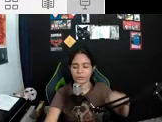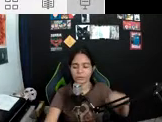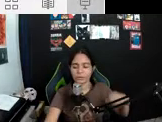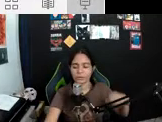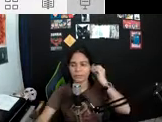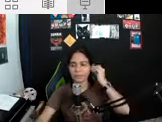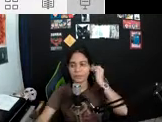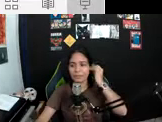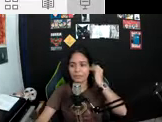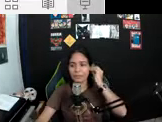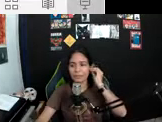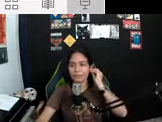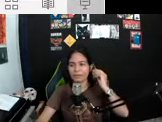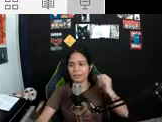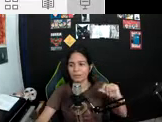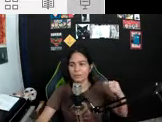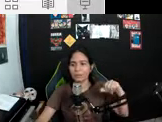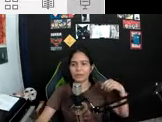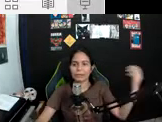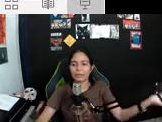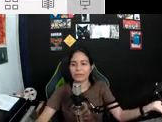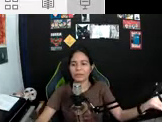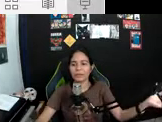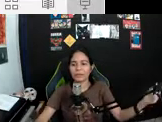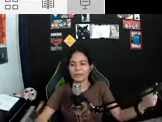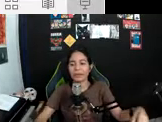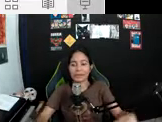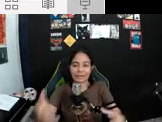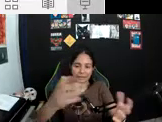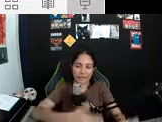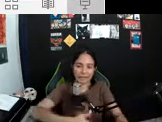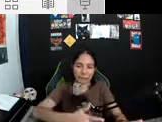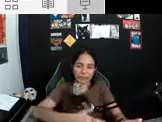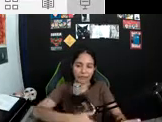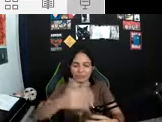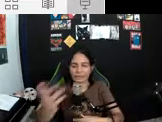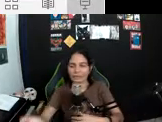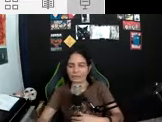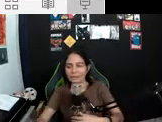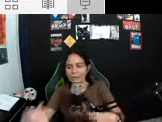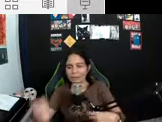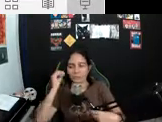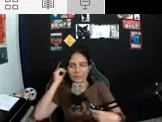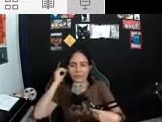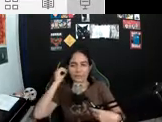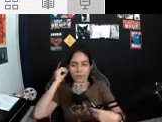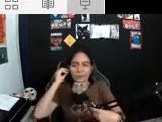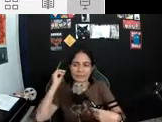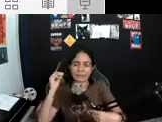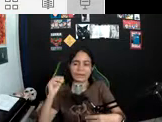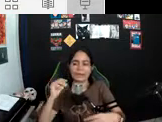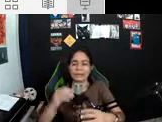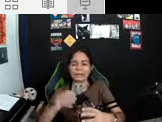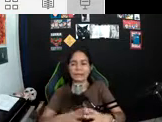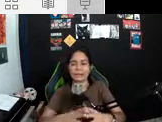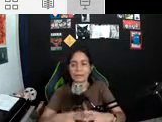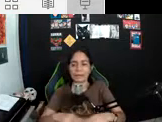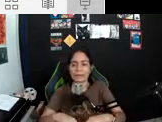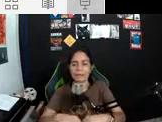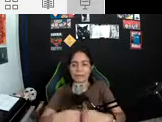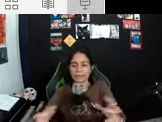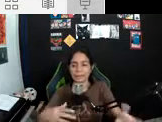Totalmente errado, né? Independente dele estar como paciente, ele ser profissional, mas ali ele estava como